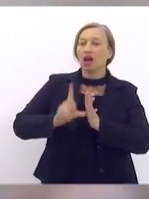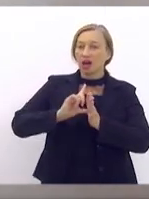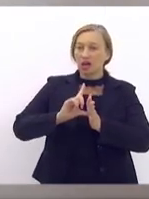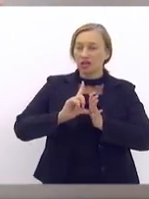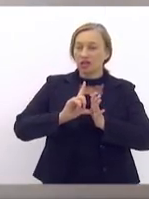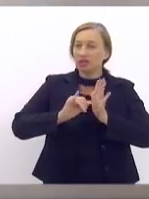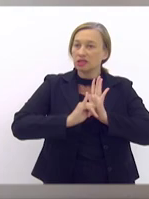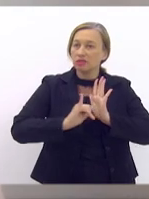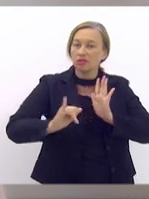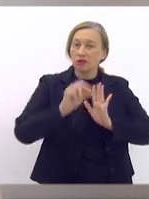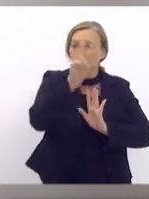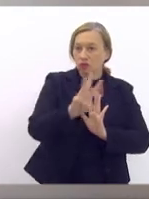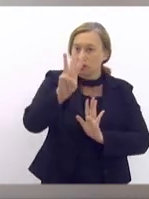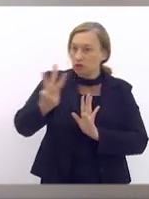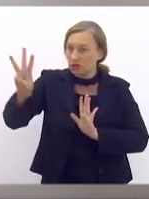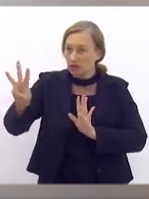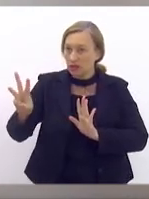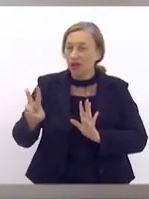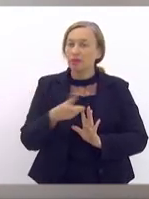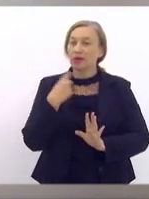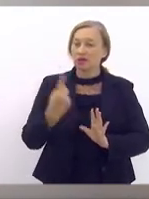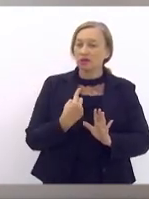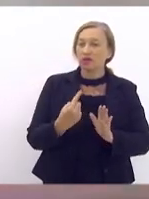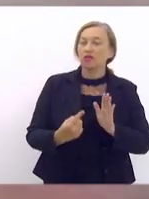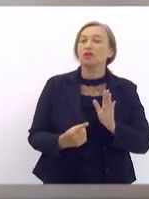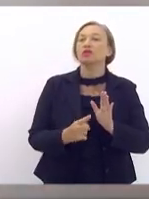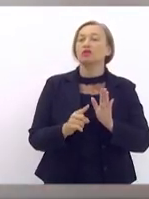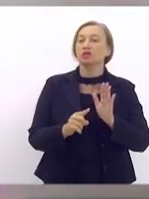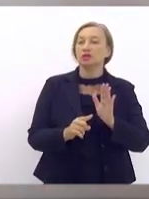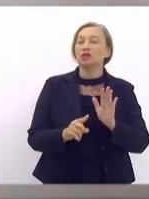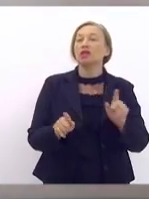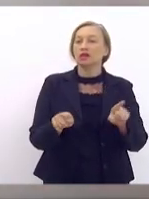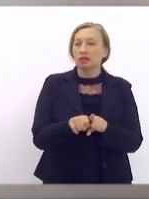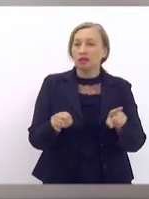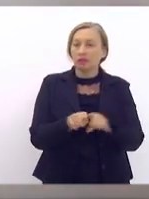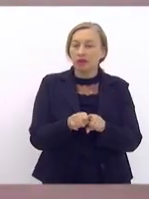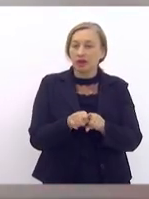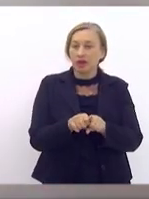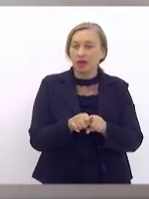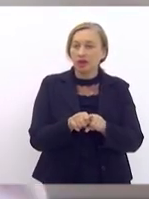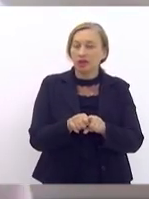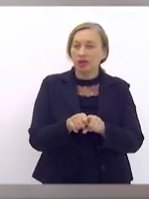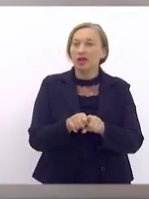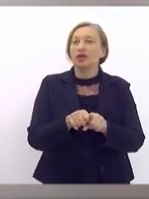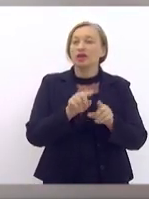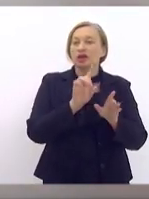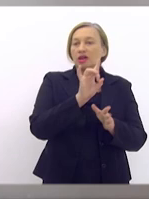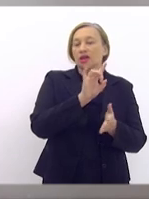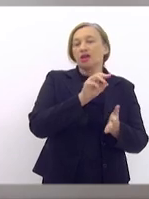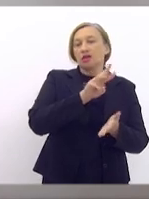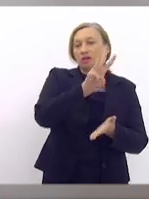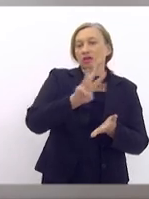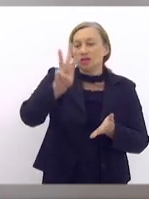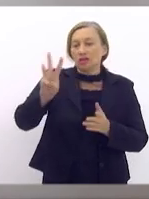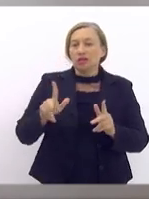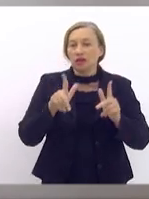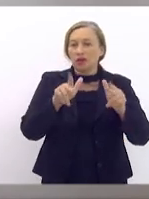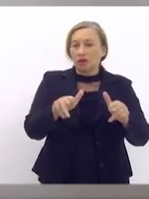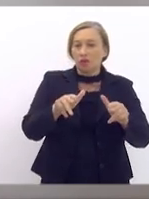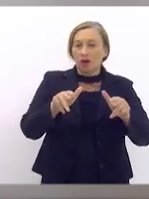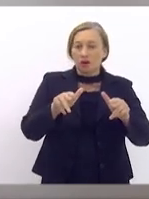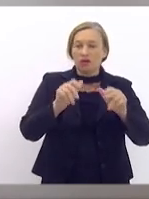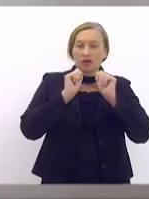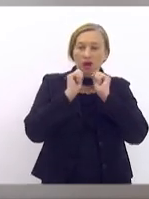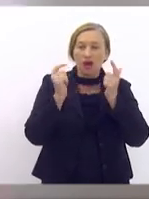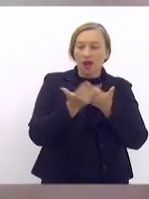no site de vocês, enviem para a gente para que a gente publique aqui no nosso site. Aí vai ser uma combinação feita entre a Alerj e o órgão responsável pela